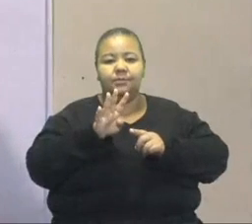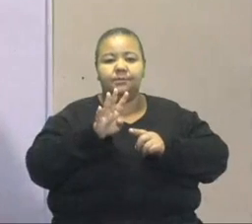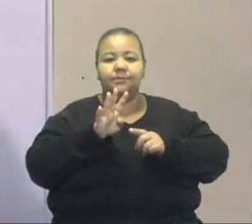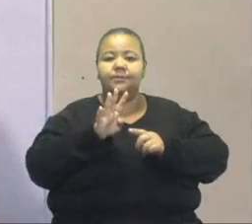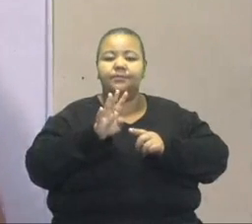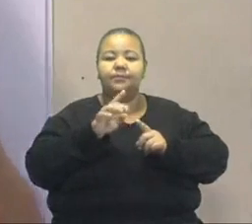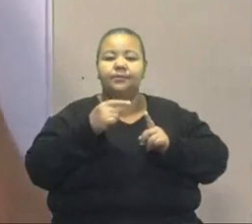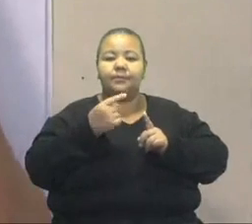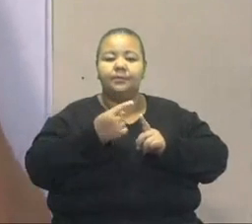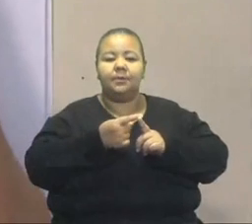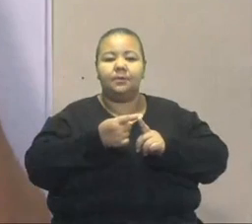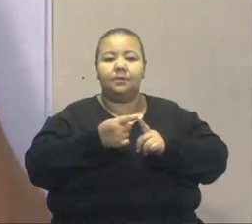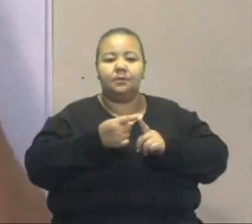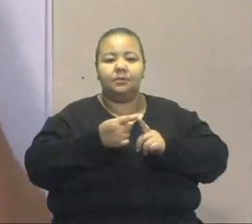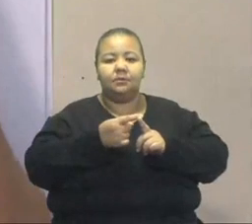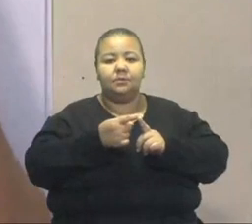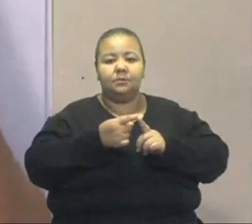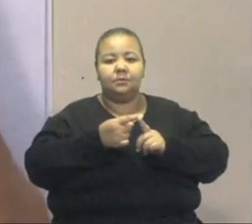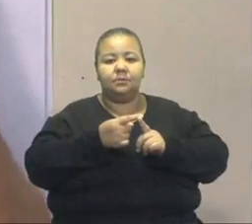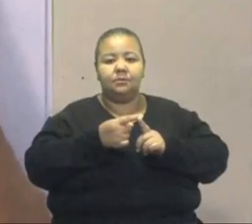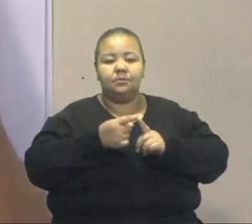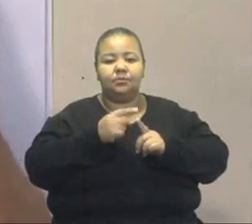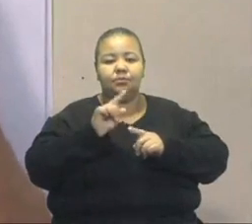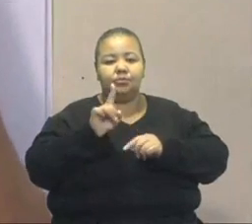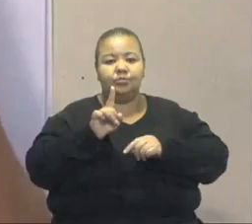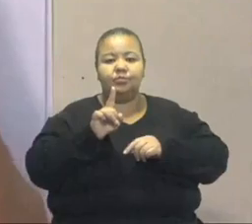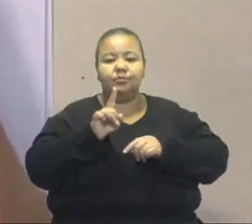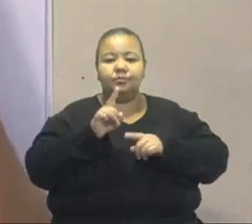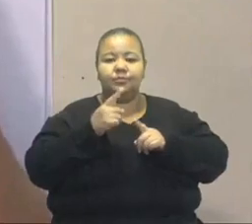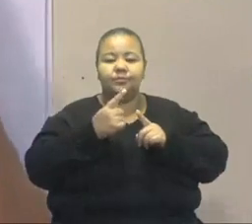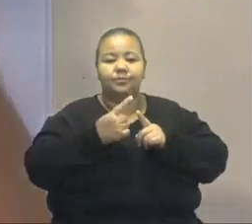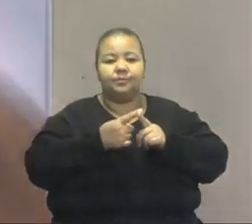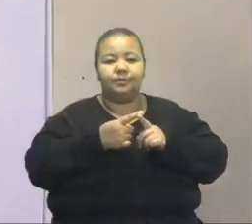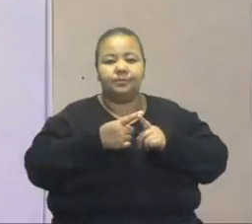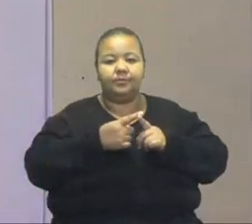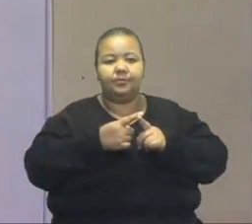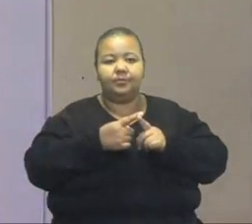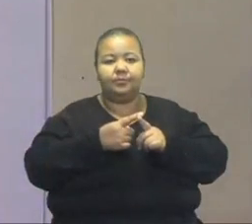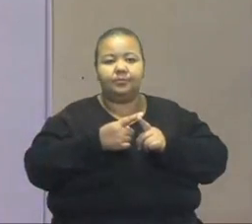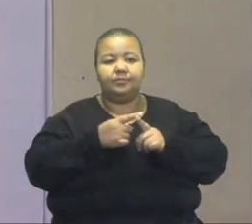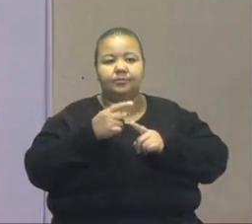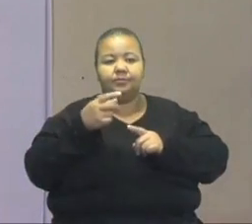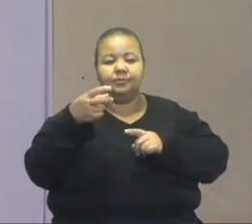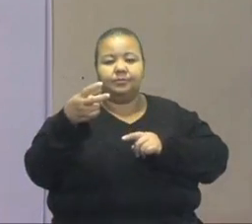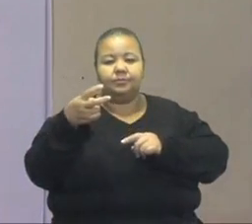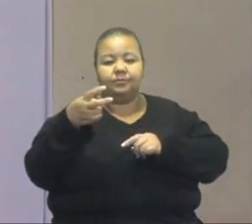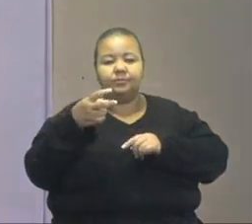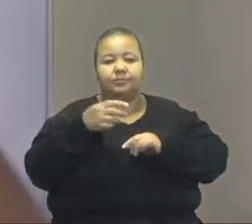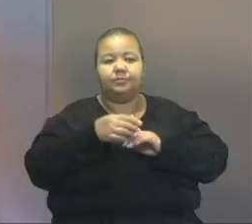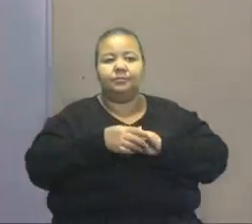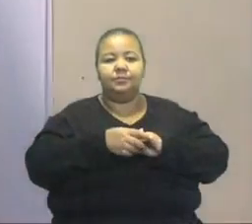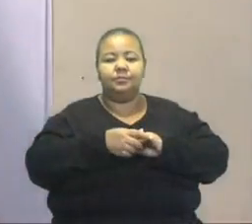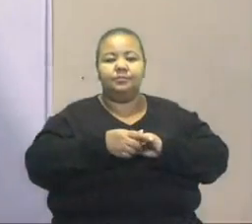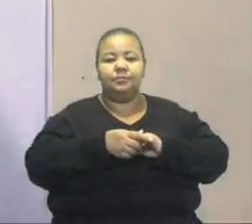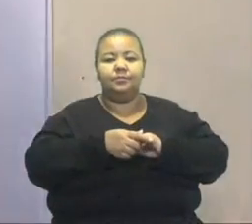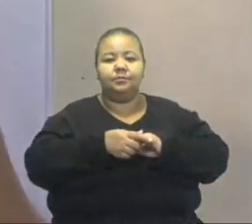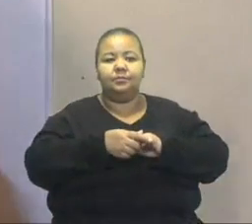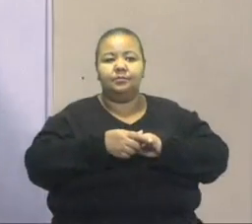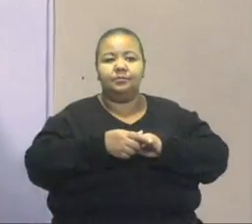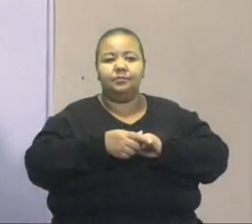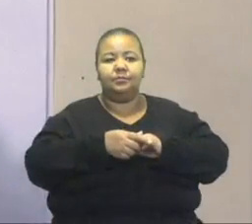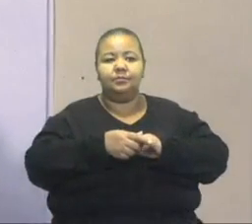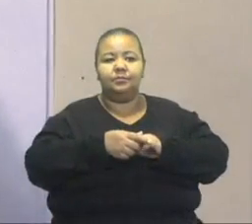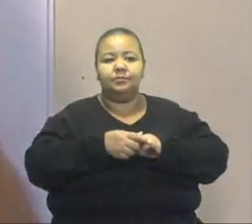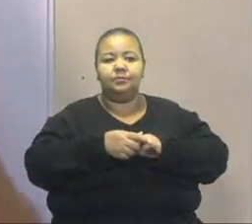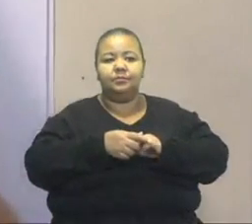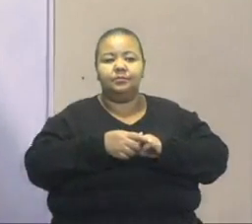4, mais 1 vezes 2. Agora, vamos